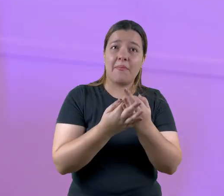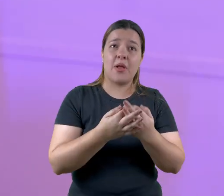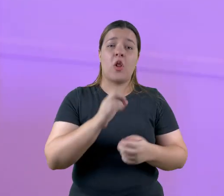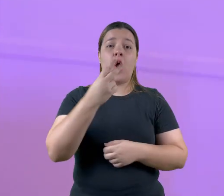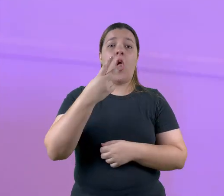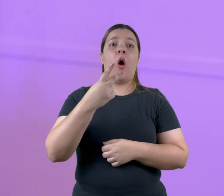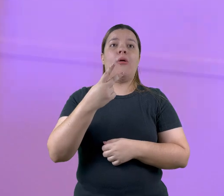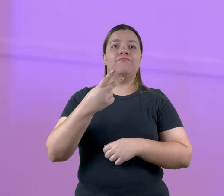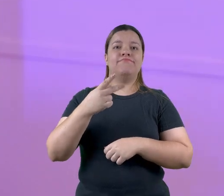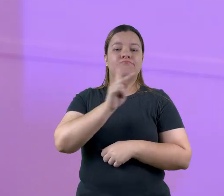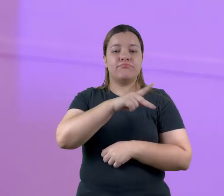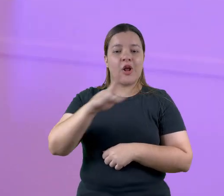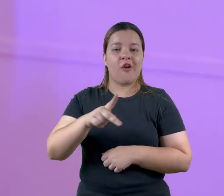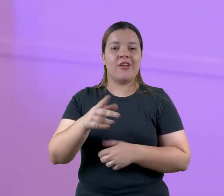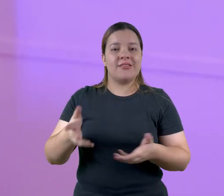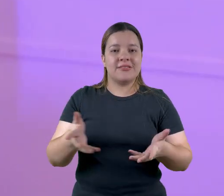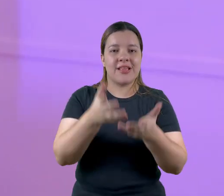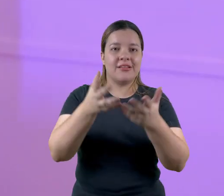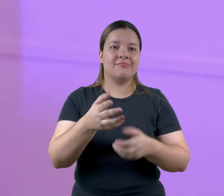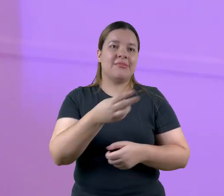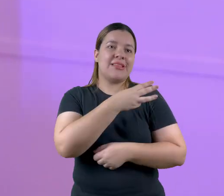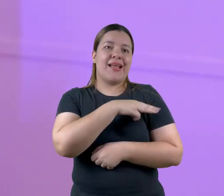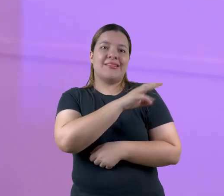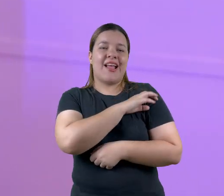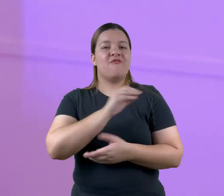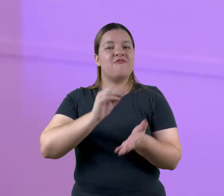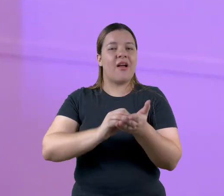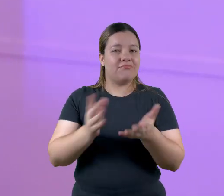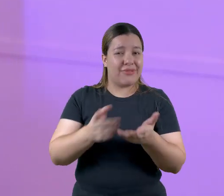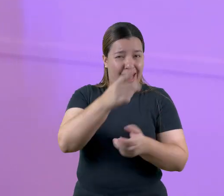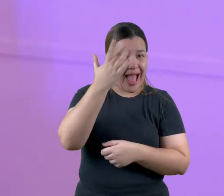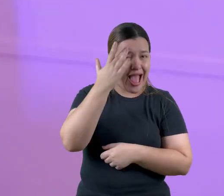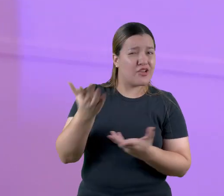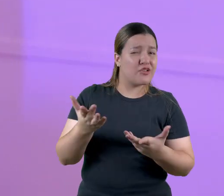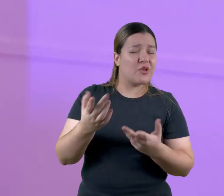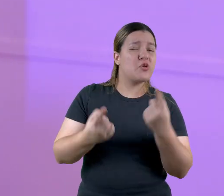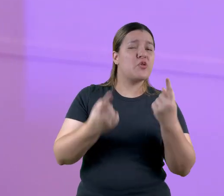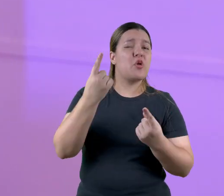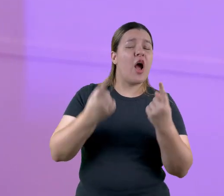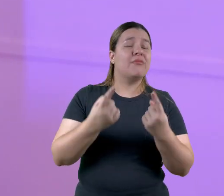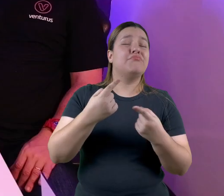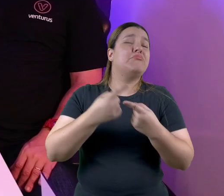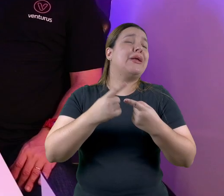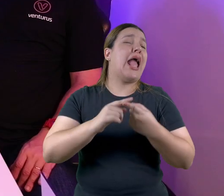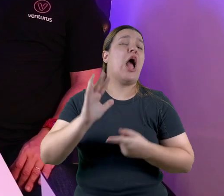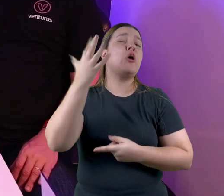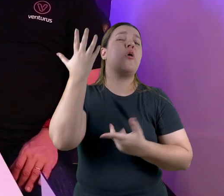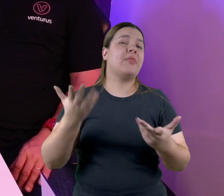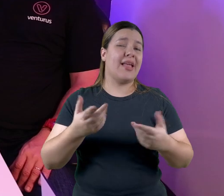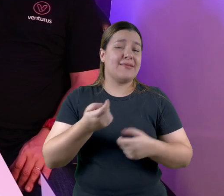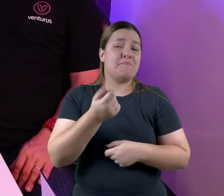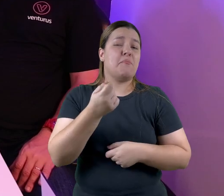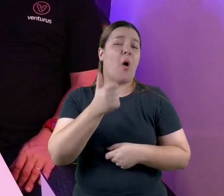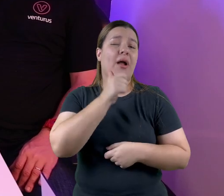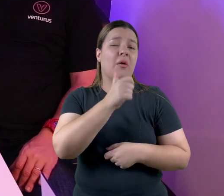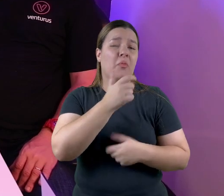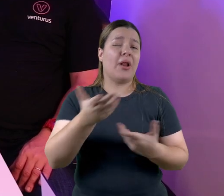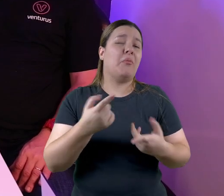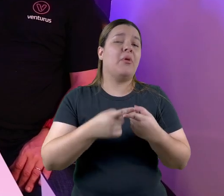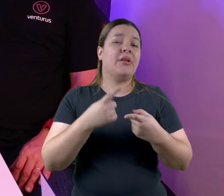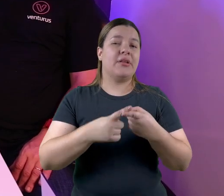da família ou dos próprios professores o ensino médio que não estimulam o que que você acha assim que por que que isso